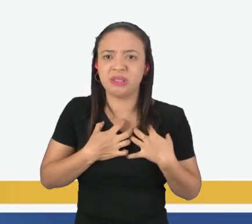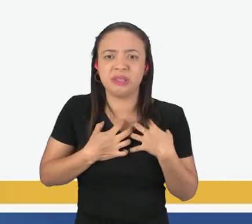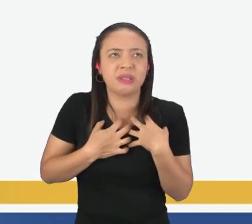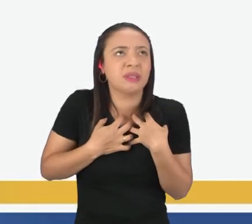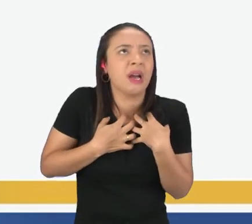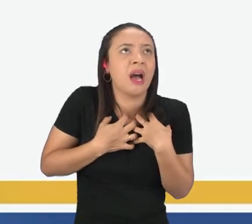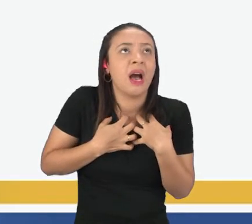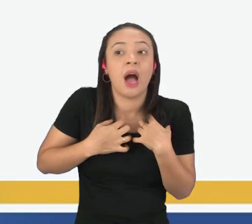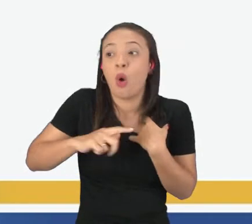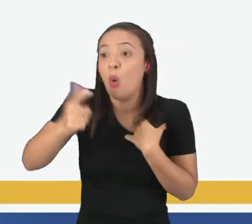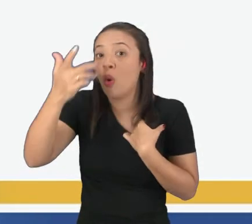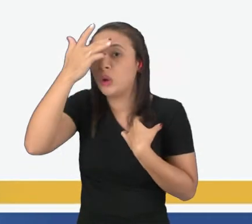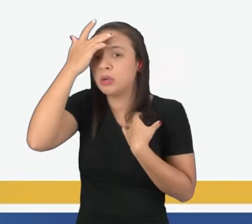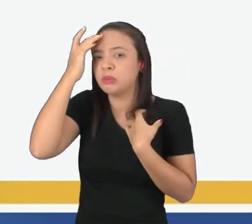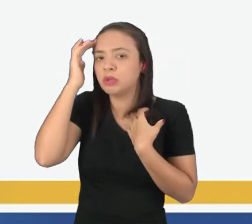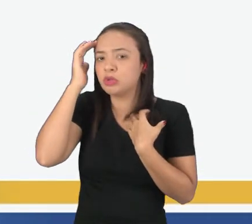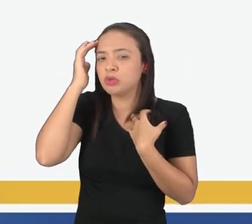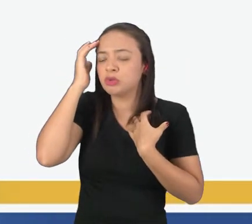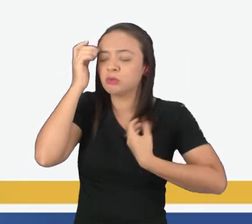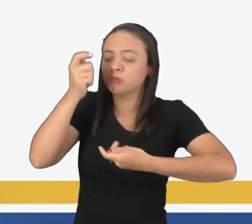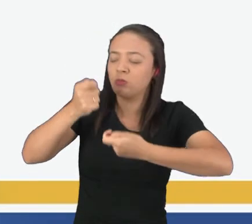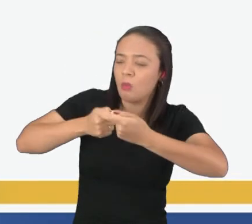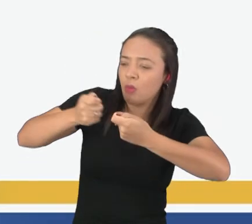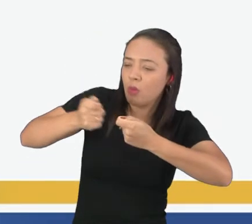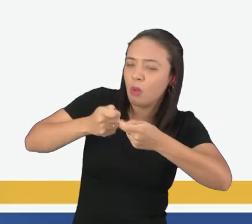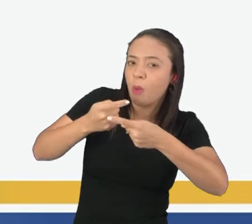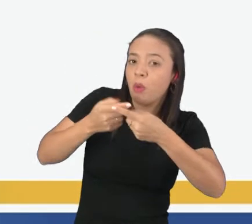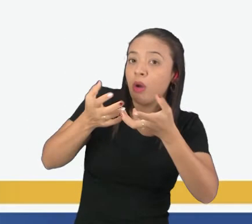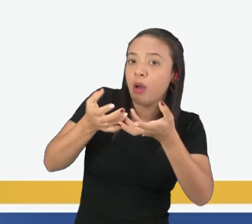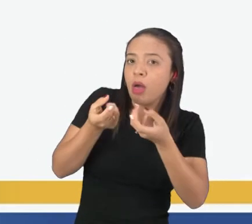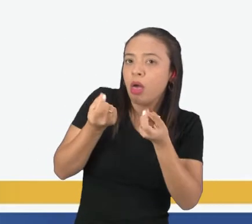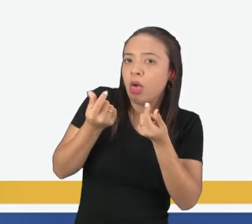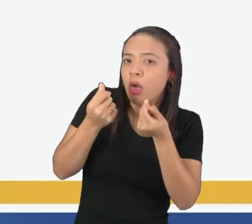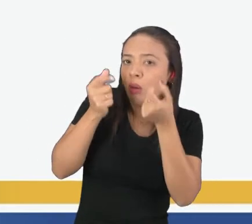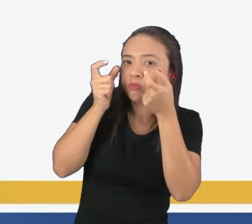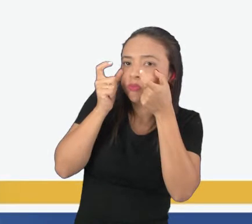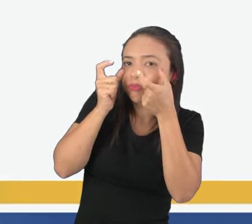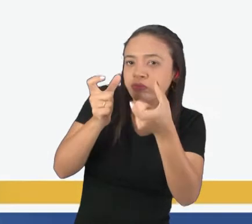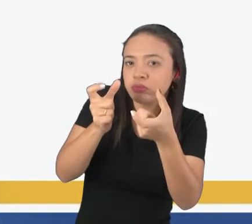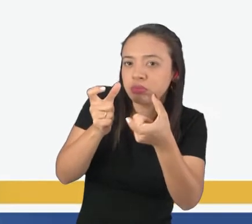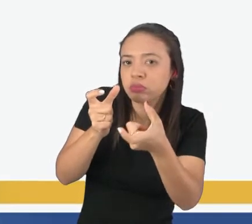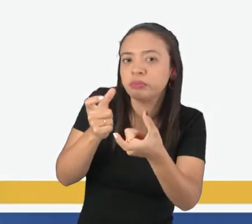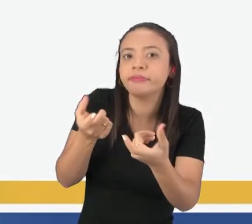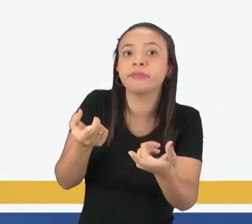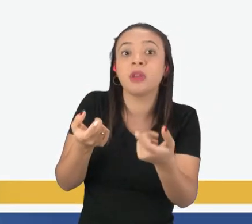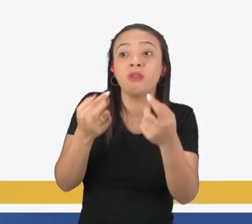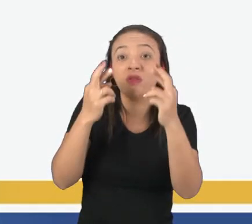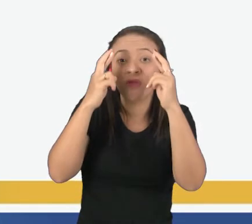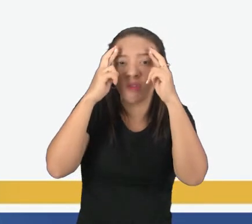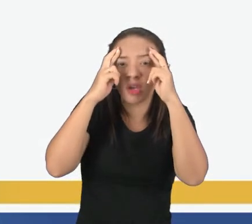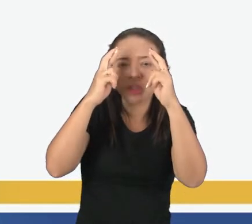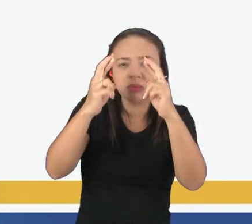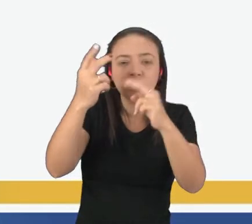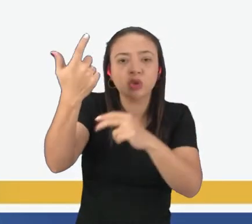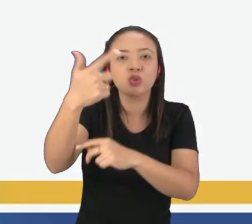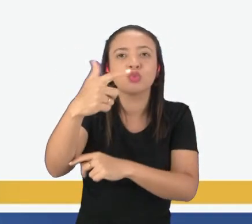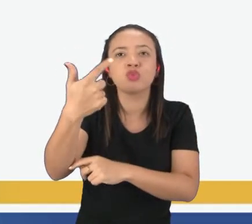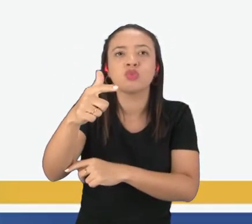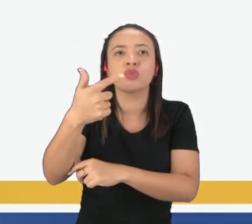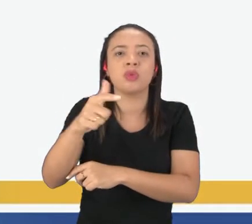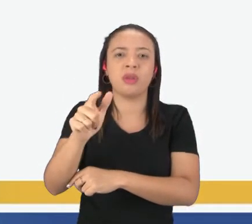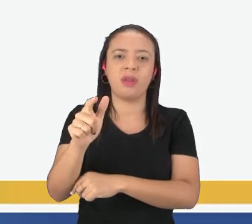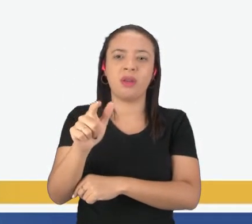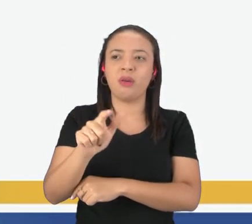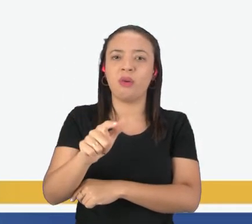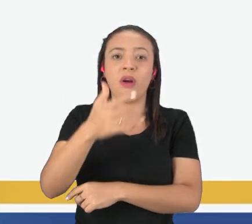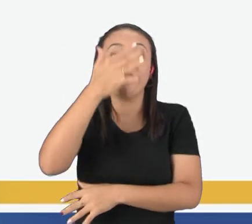e aí alguém manipula o emocional dela visando lucro. é um desrespeito à fé do outro, ela tem ambição,